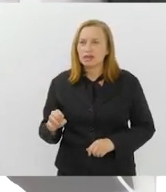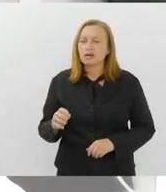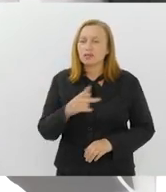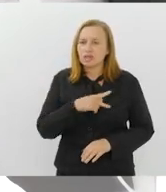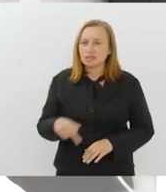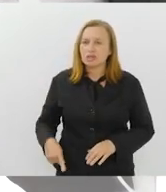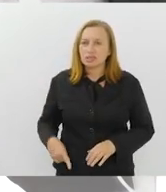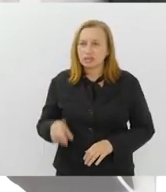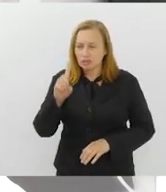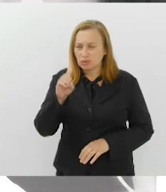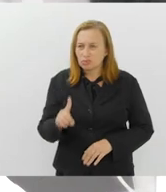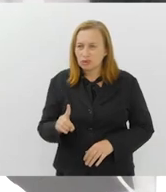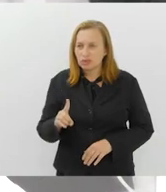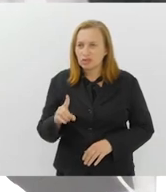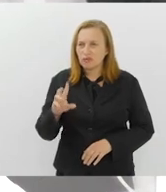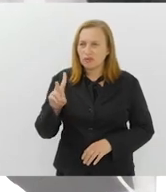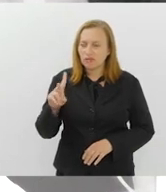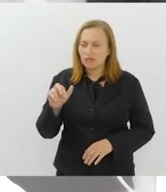é diretora executiva,